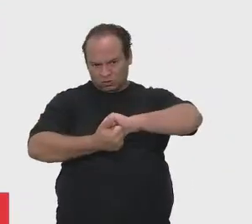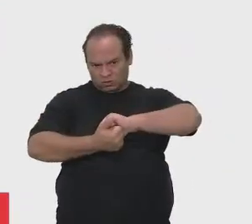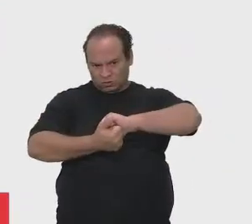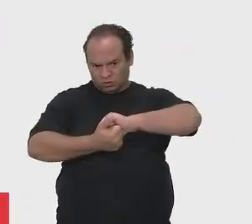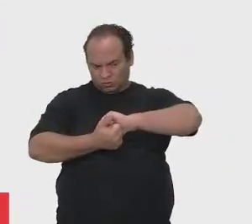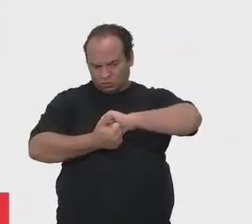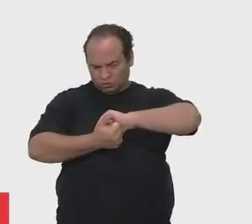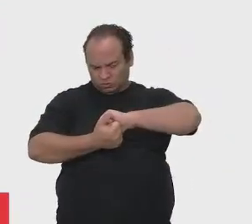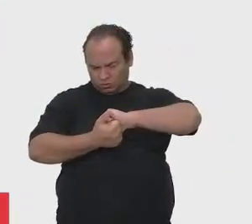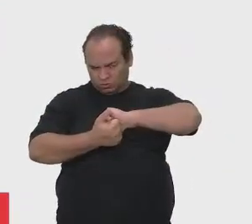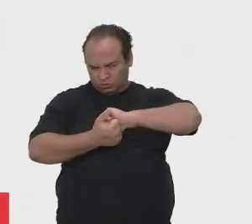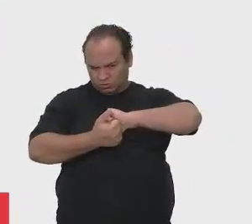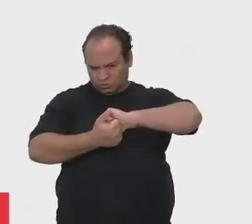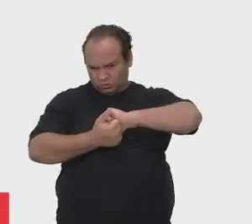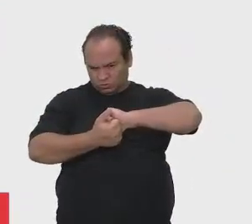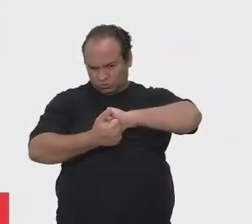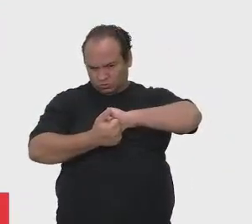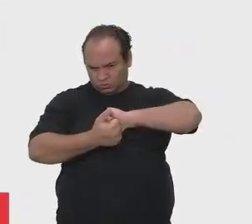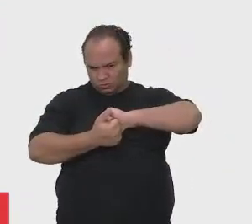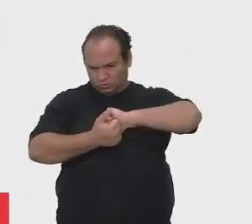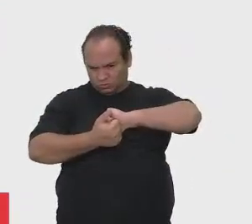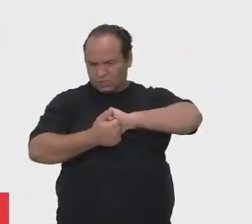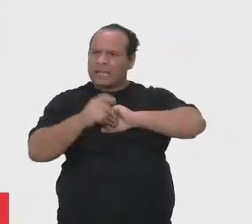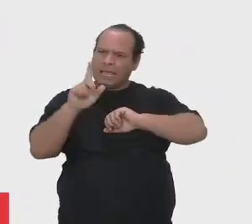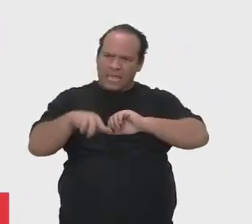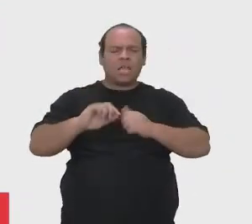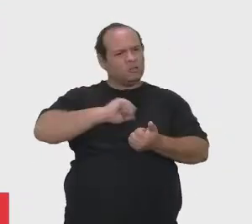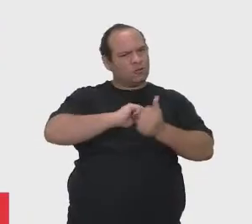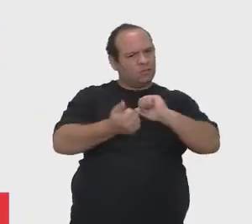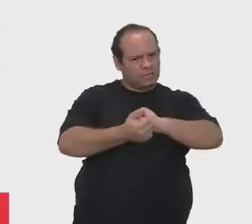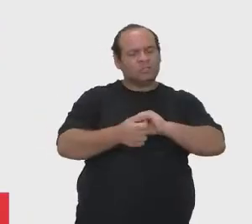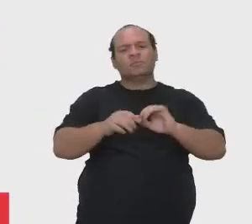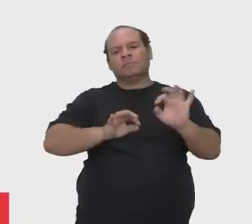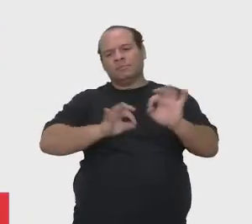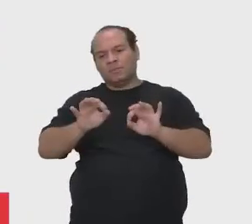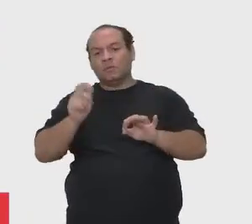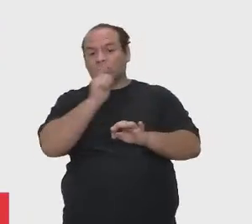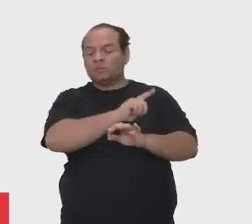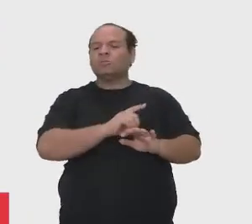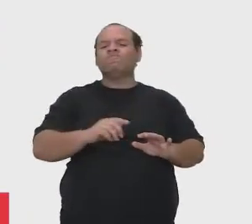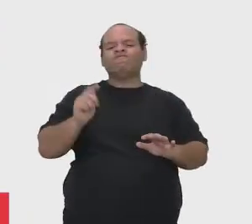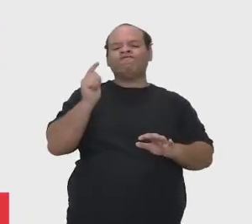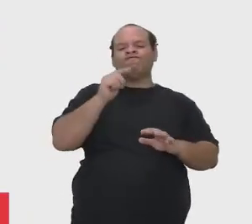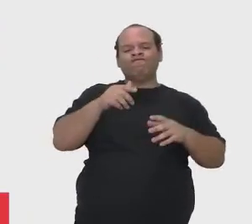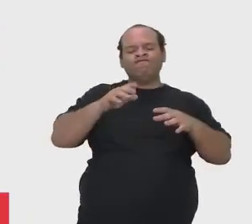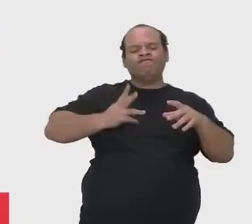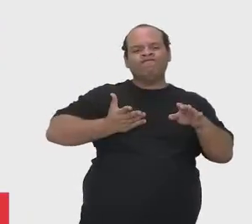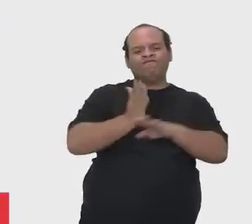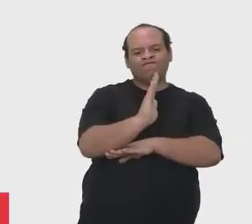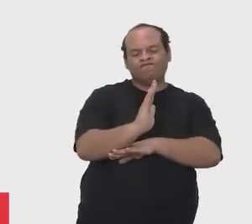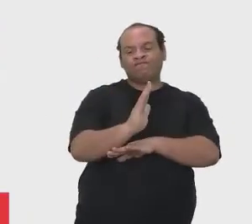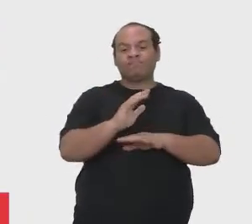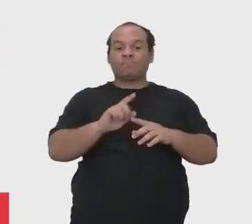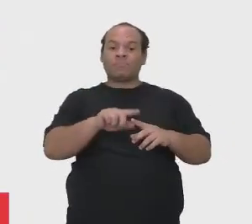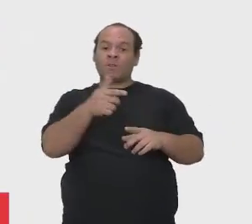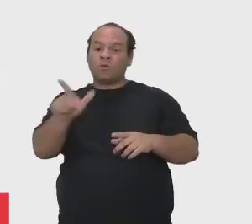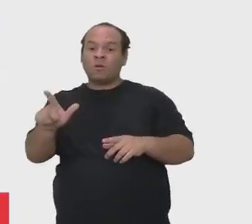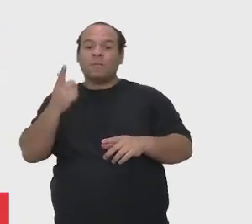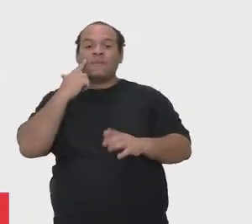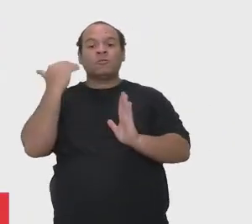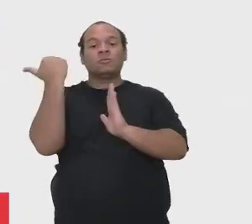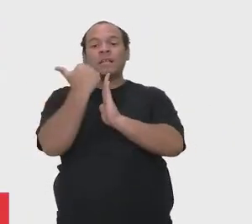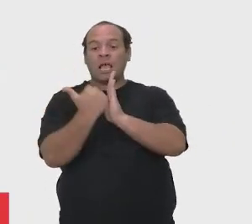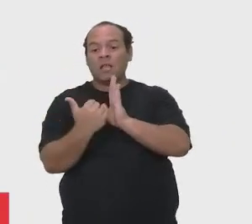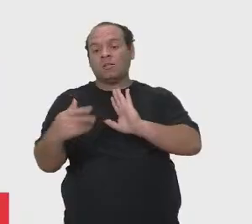de alguma é o selo de qualidade para dizer que passou, e o outro é para contar os